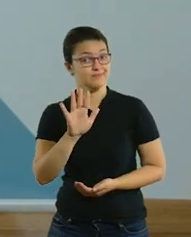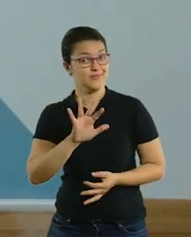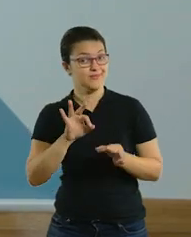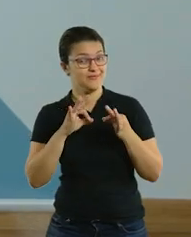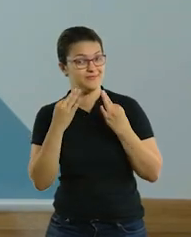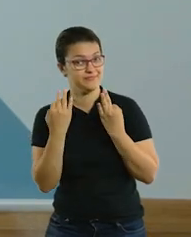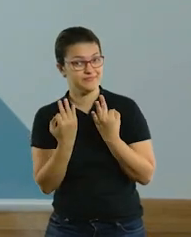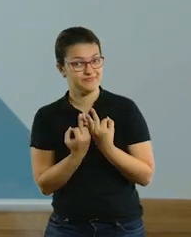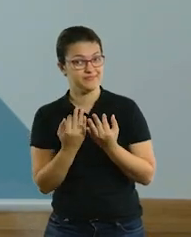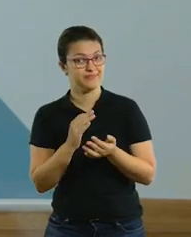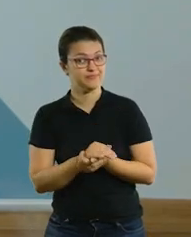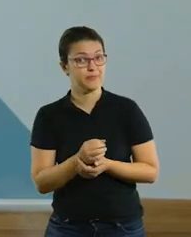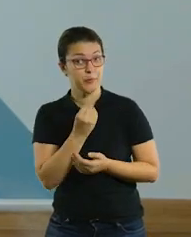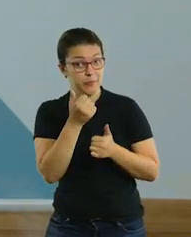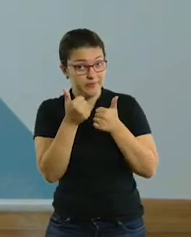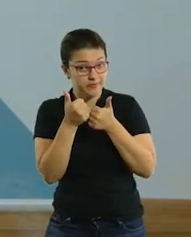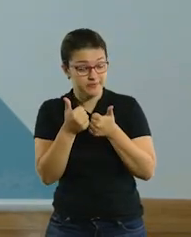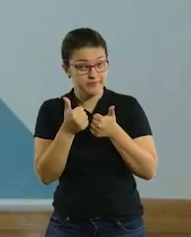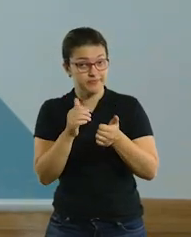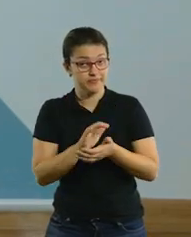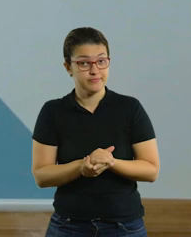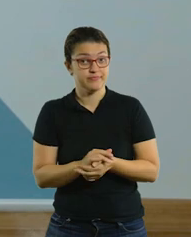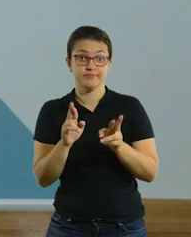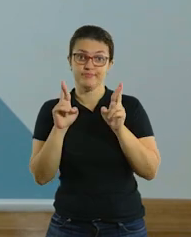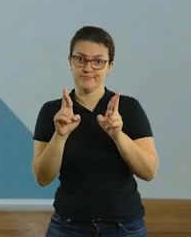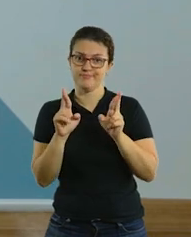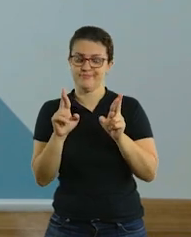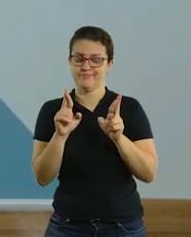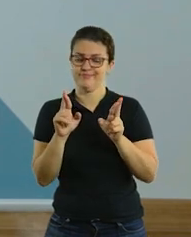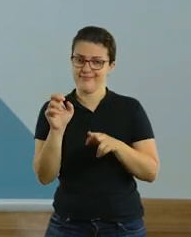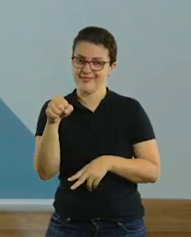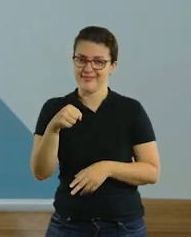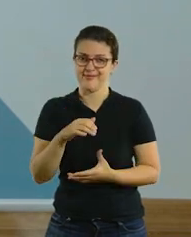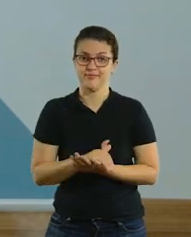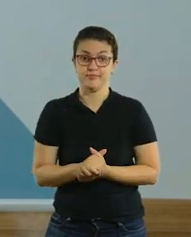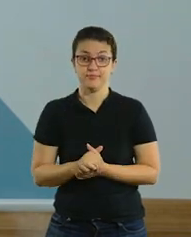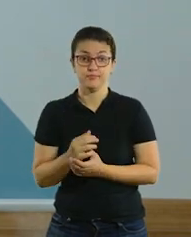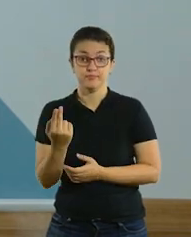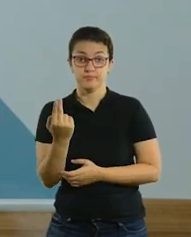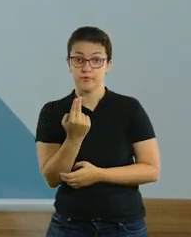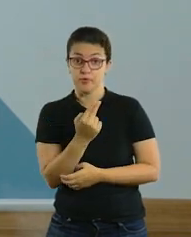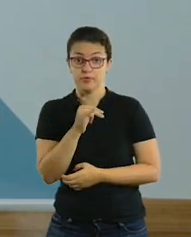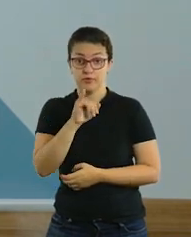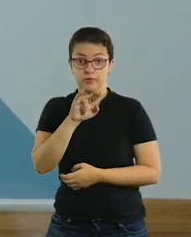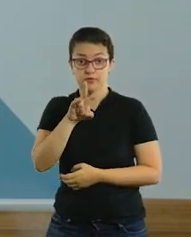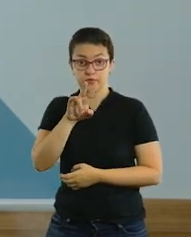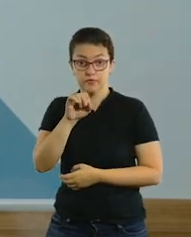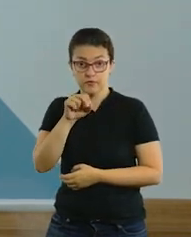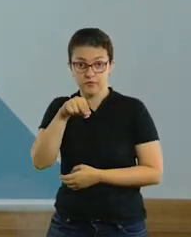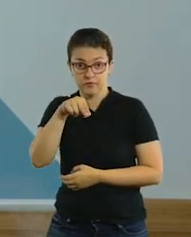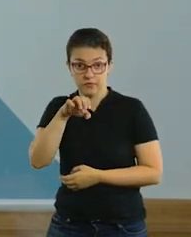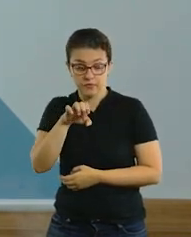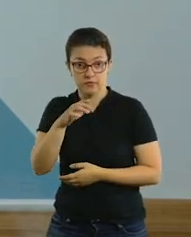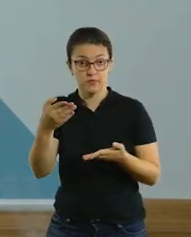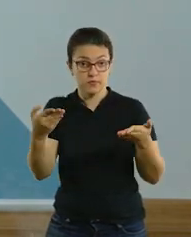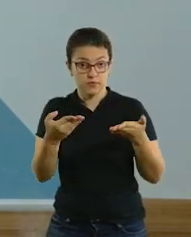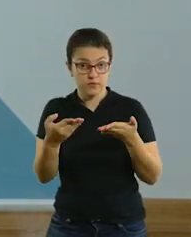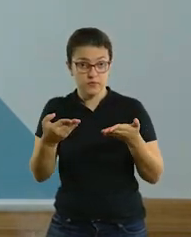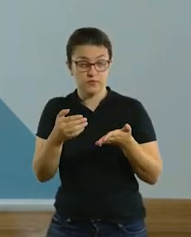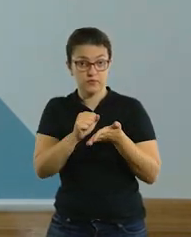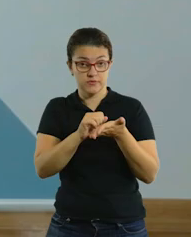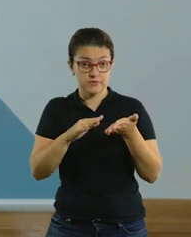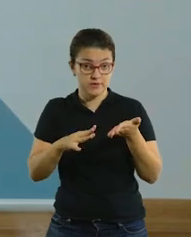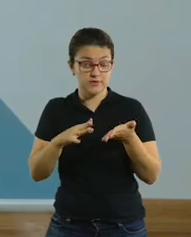Olá, família! Tudo bem com vocês? Espero que esteja. Eu sou a professora Rivone e hoje nós vamos fazer a atividade